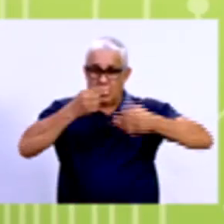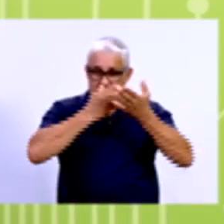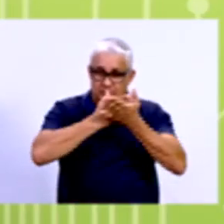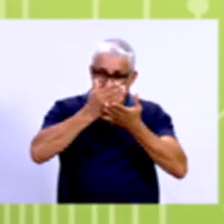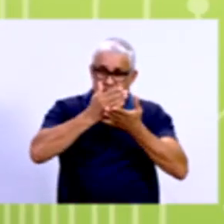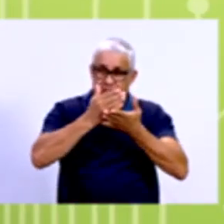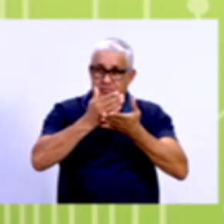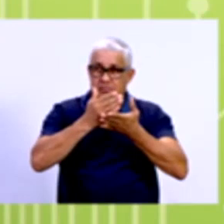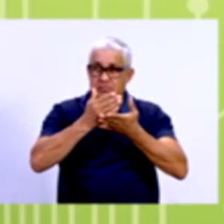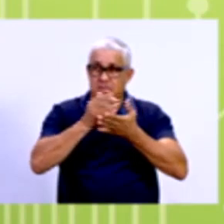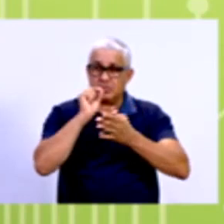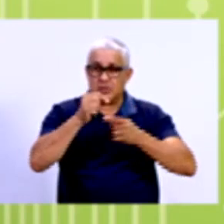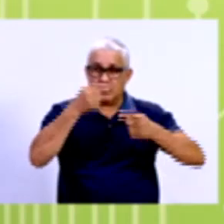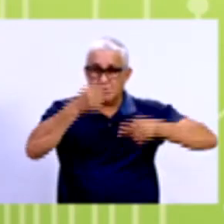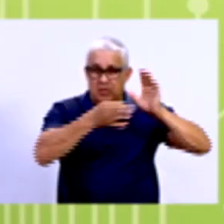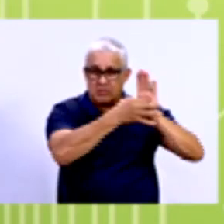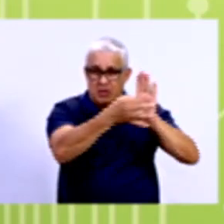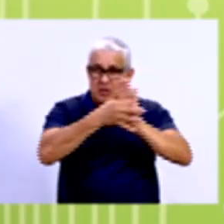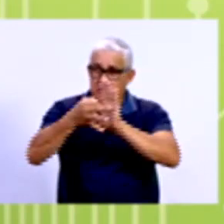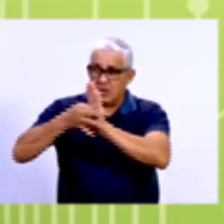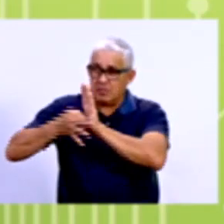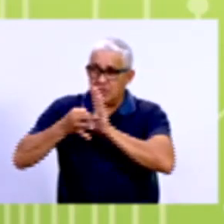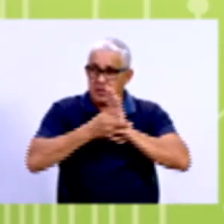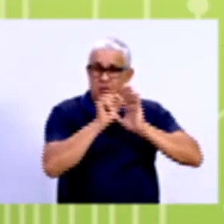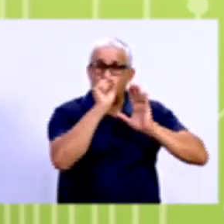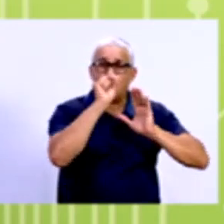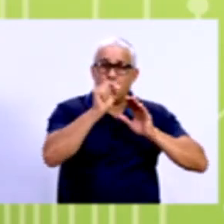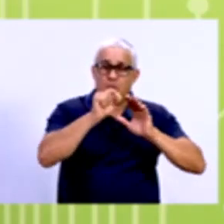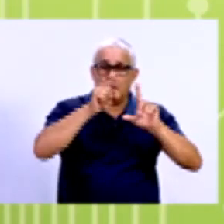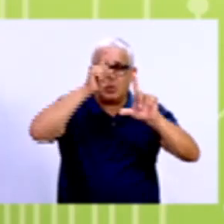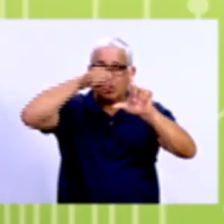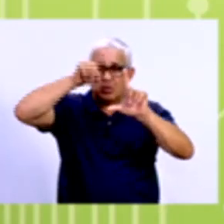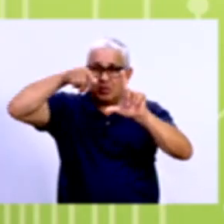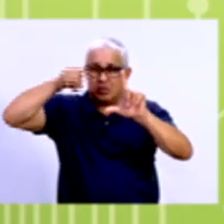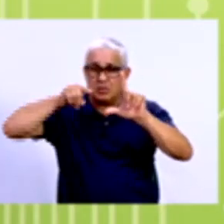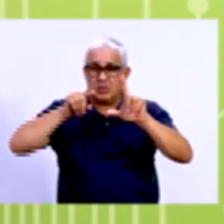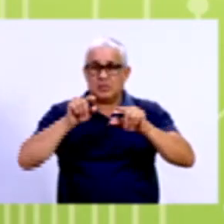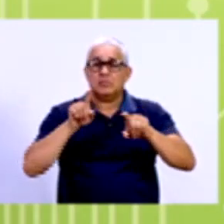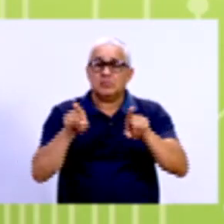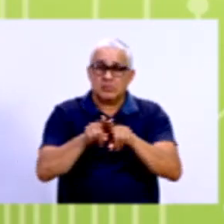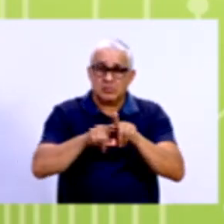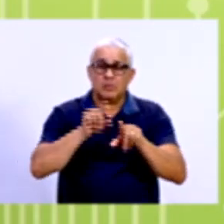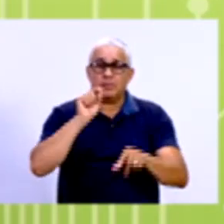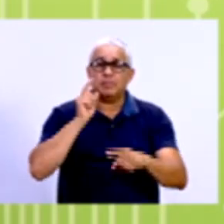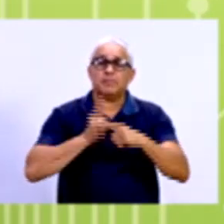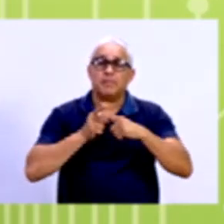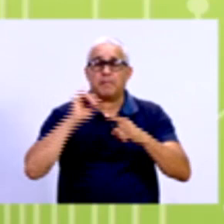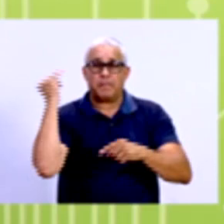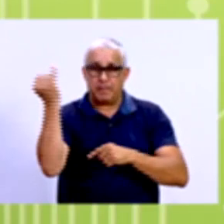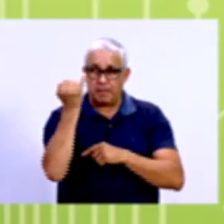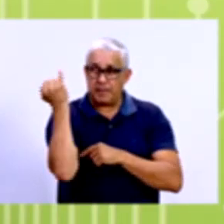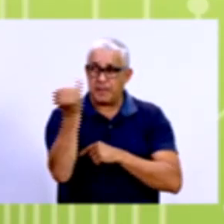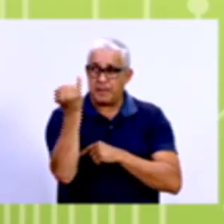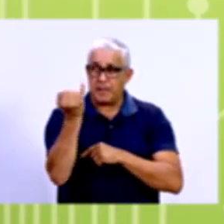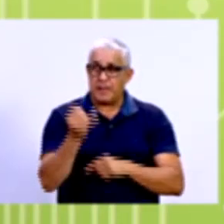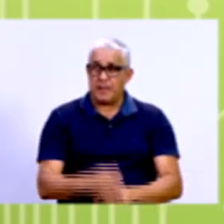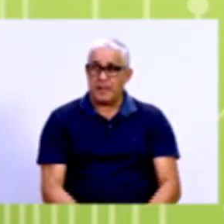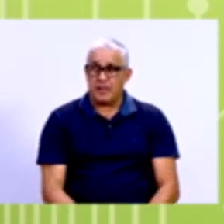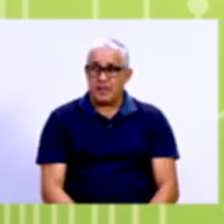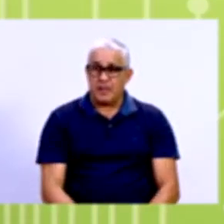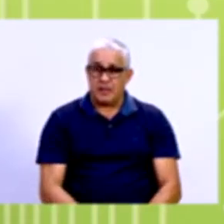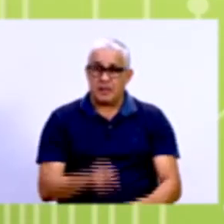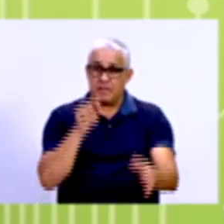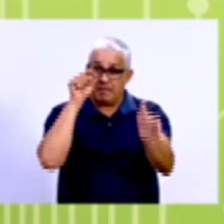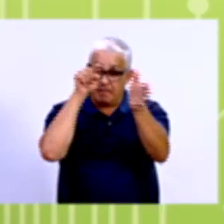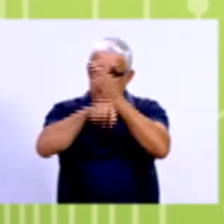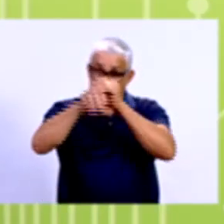verdade a gente estava falando exatamente sobre o que era estatística e a importância dela também. A gente falou dentro da nossa pergunta,